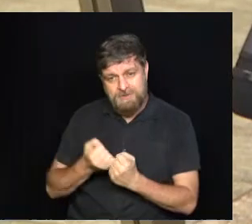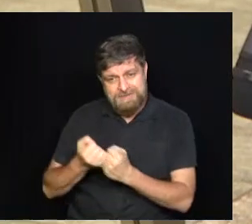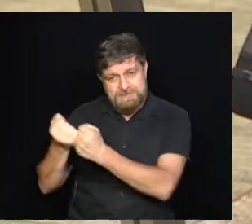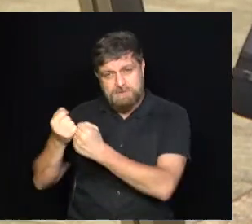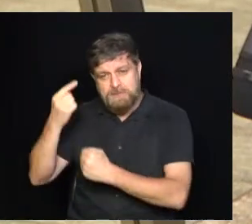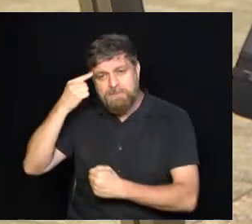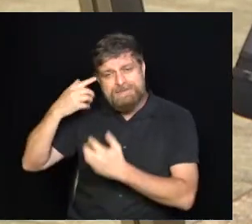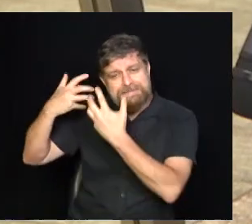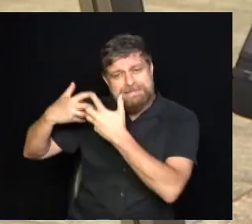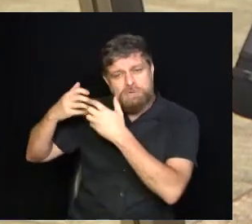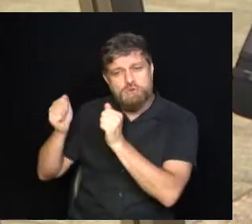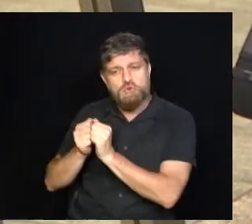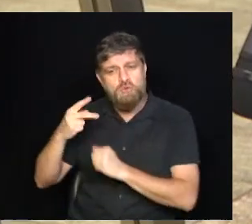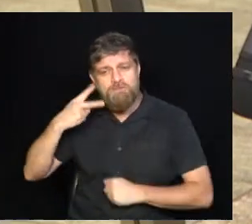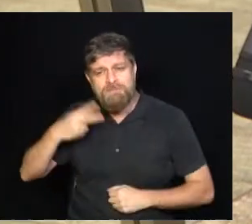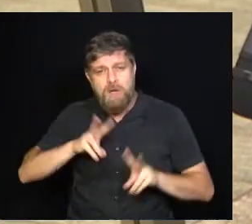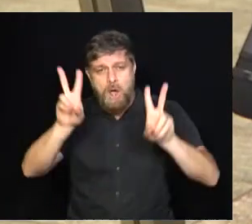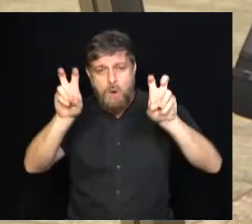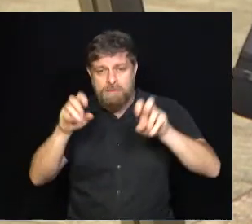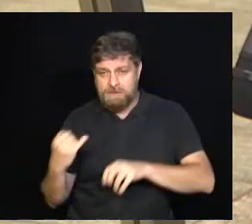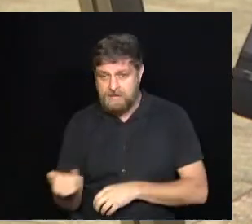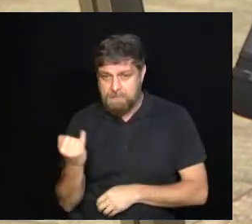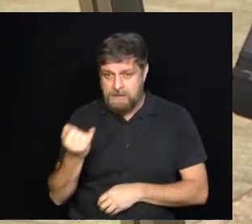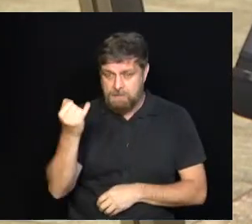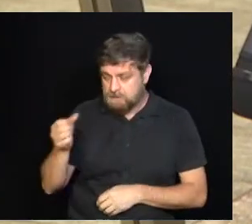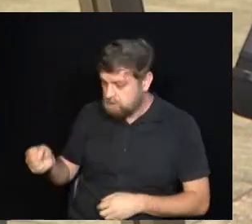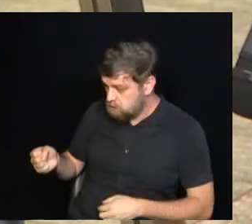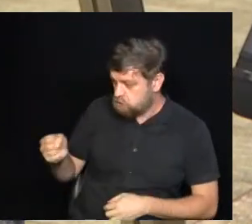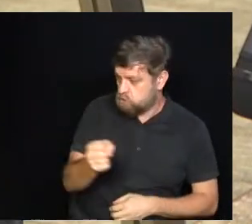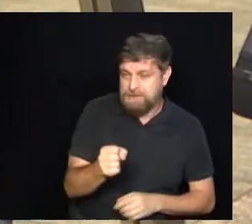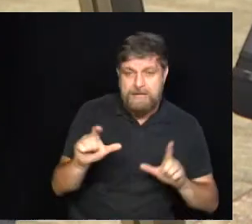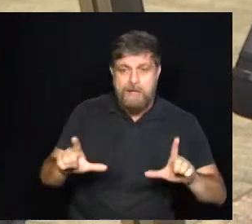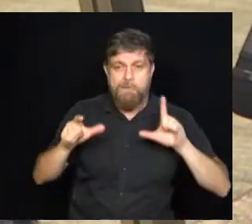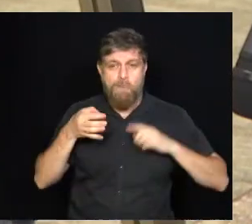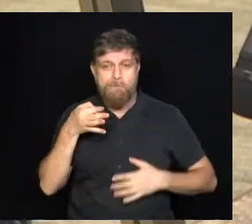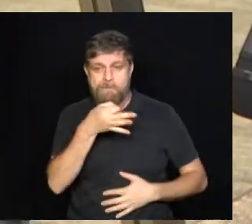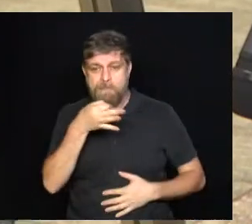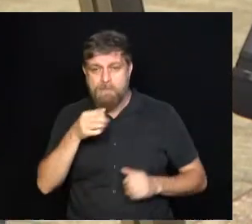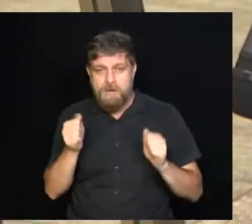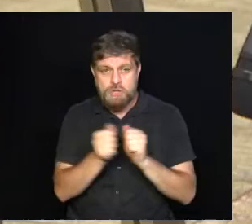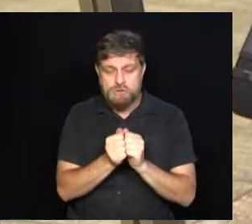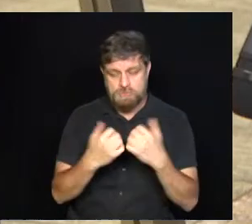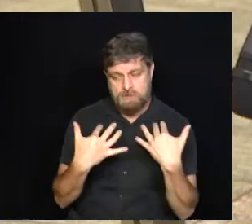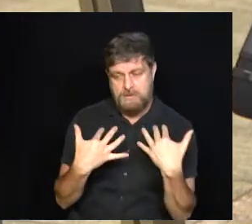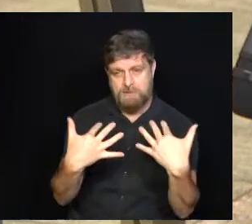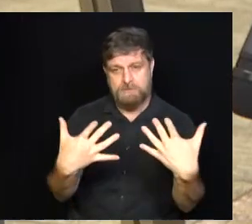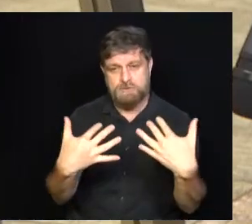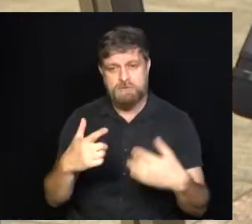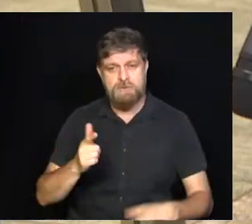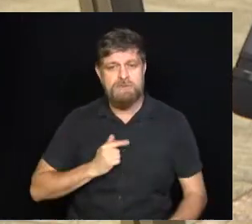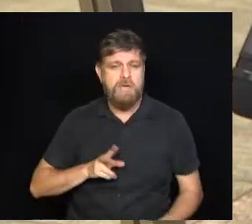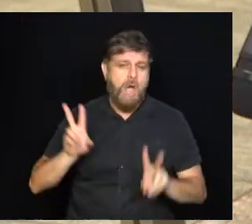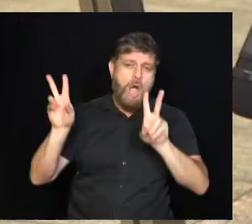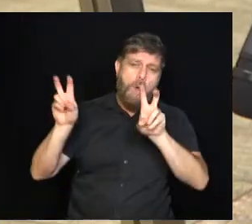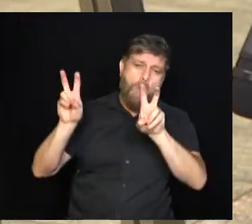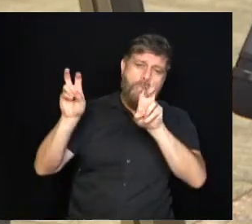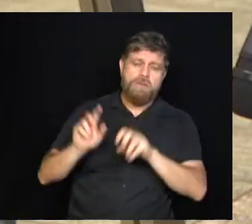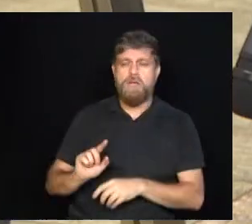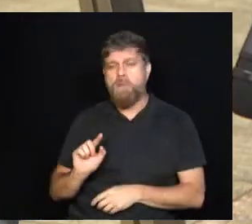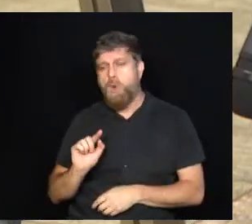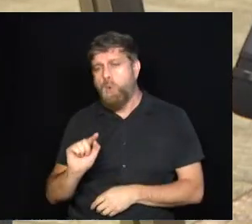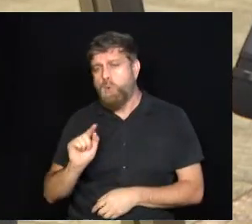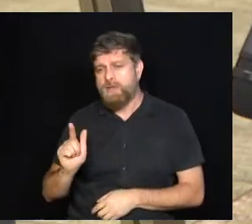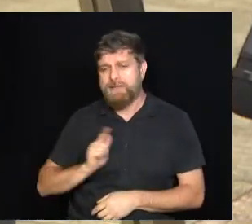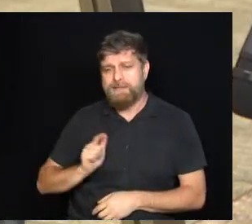alguns vereadores, um tema relevante que a gente possa trazer para discutir junto com você que está em casa, alguma coisa que de